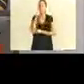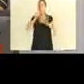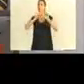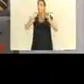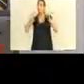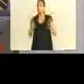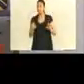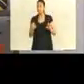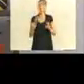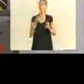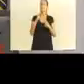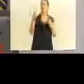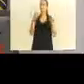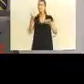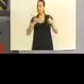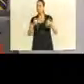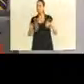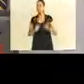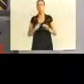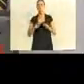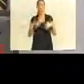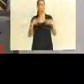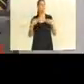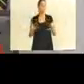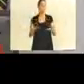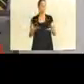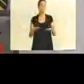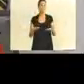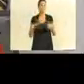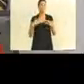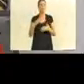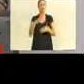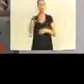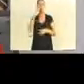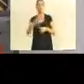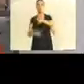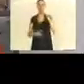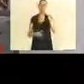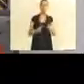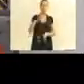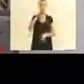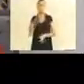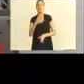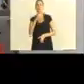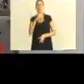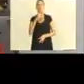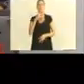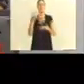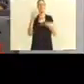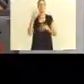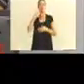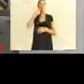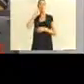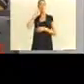abordagens, avaliações, quando as acusações mudam da noite para o dia, mudam